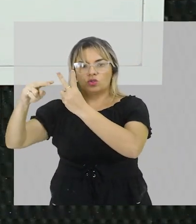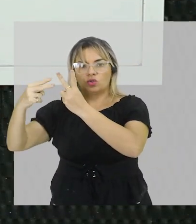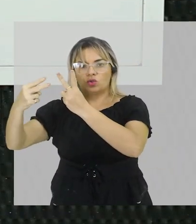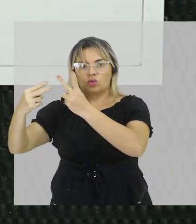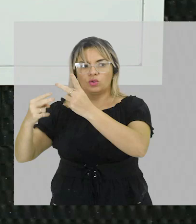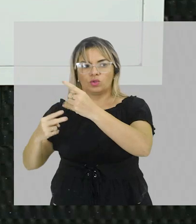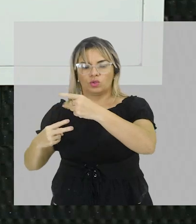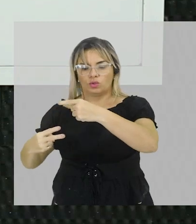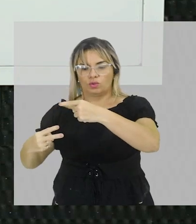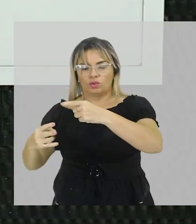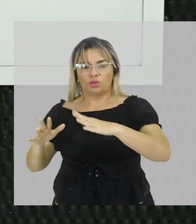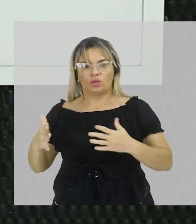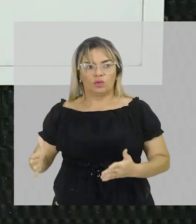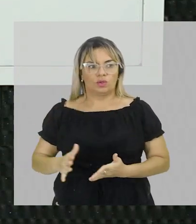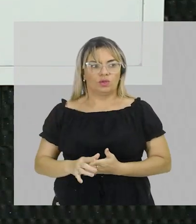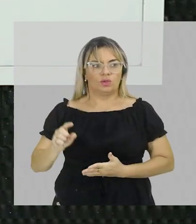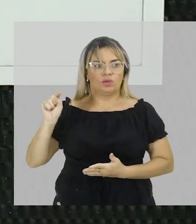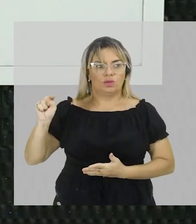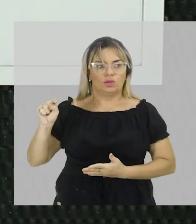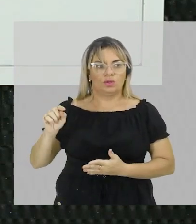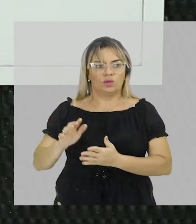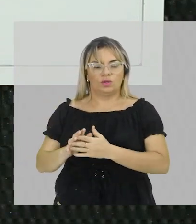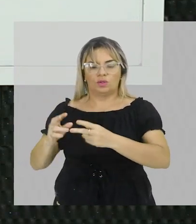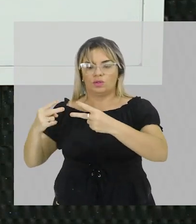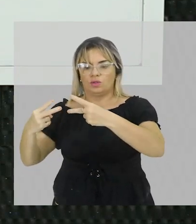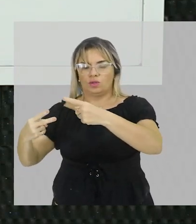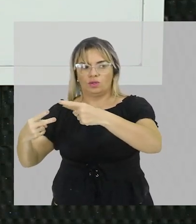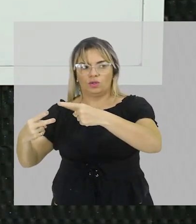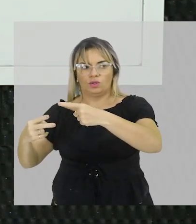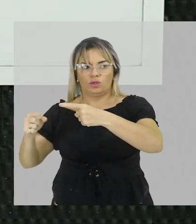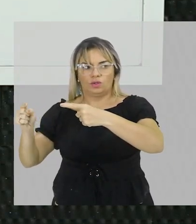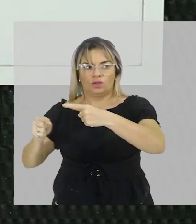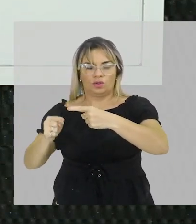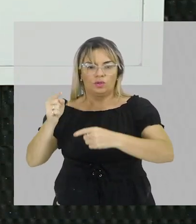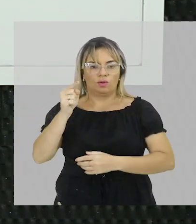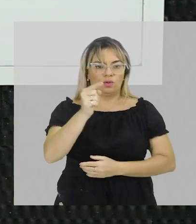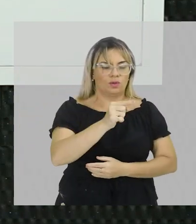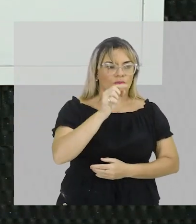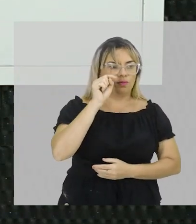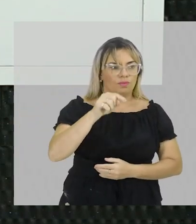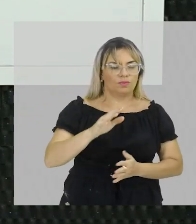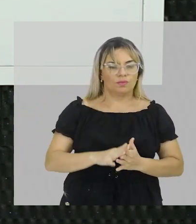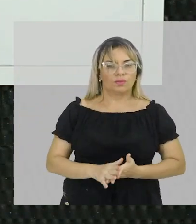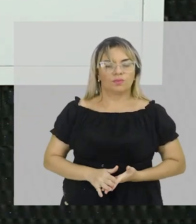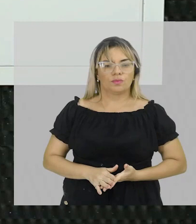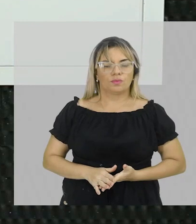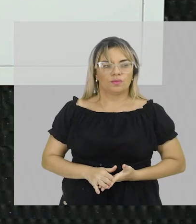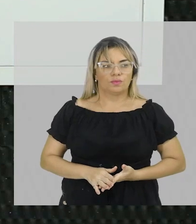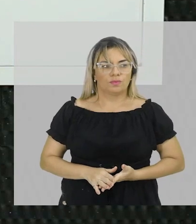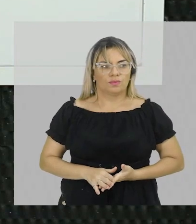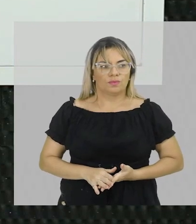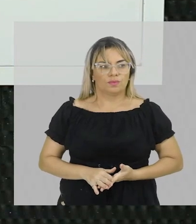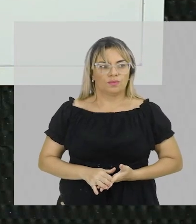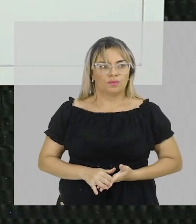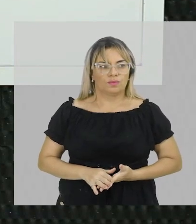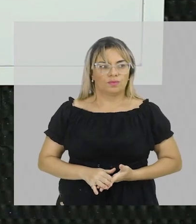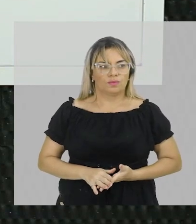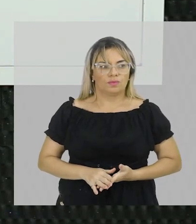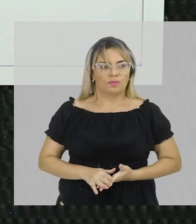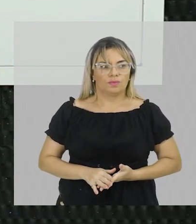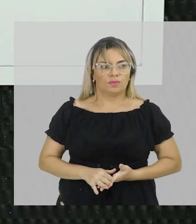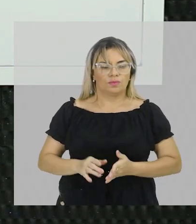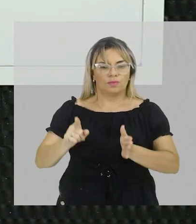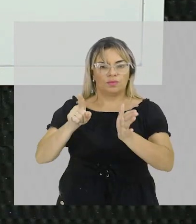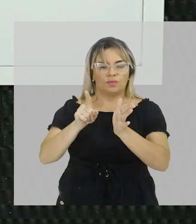Certo? Então, esse 2 aqui cancela com esse aqui, tá? Então, vai ficar